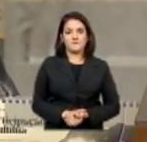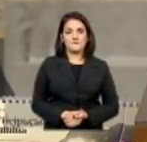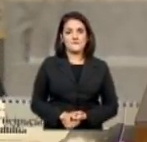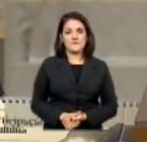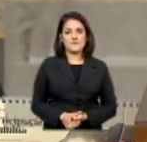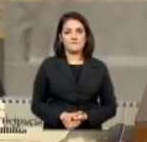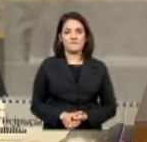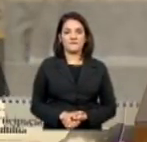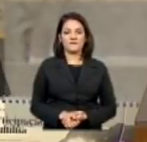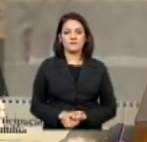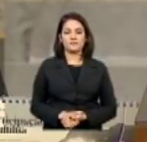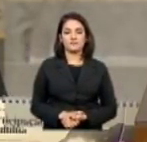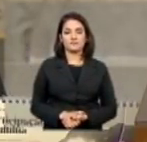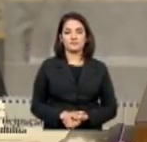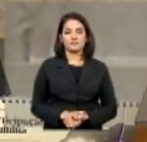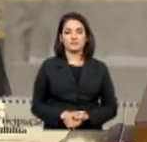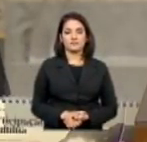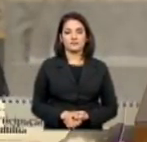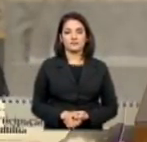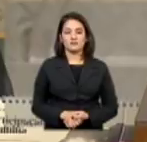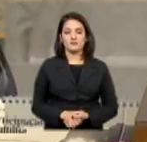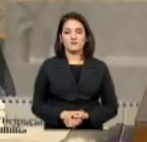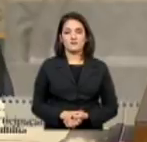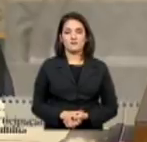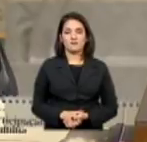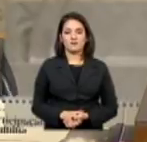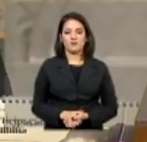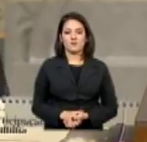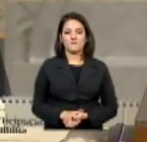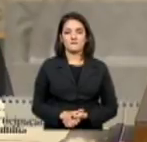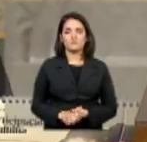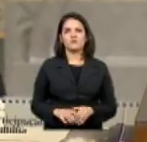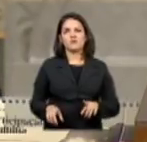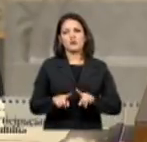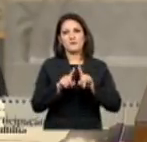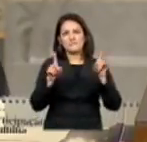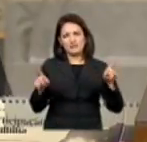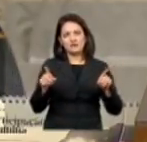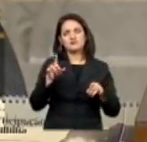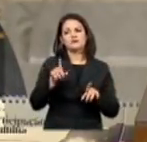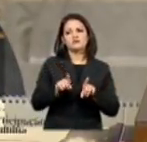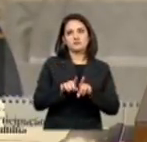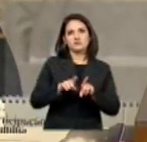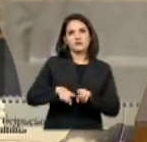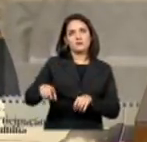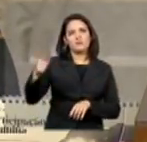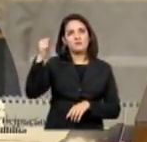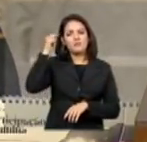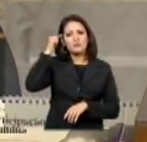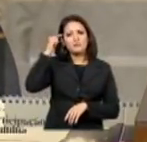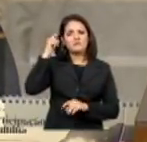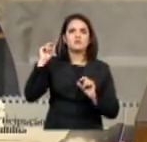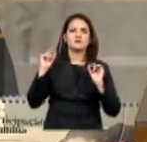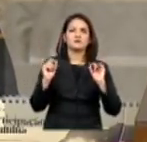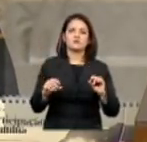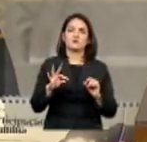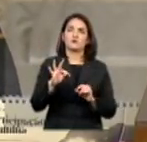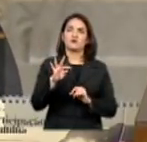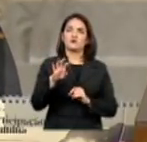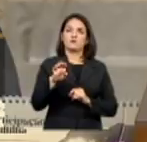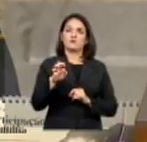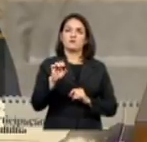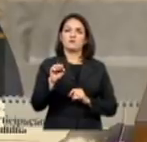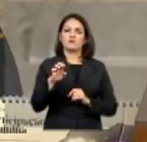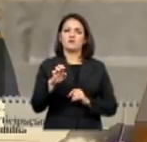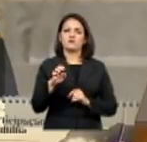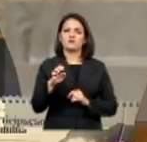é entretanto e à guisa de reflexão também se passa discorrer sobre uma tese vamos